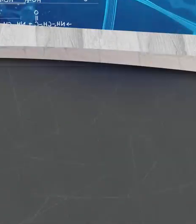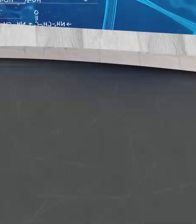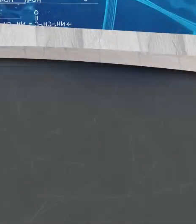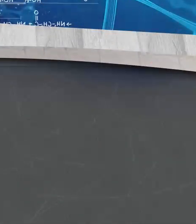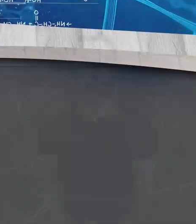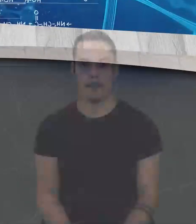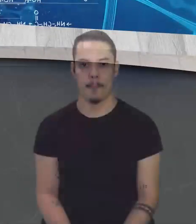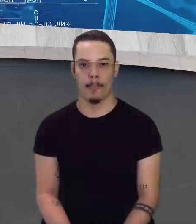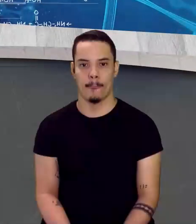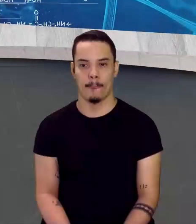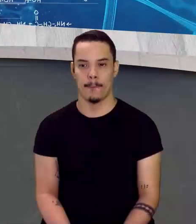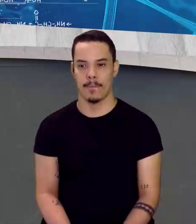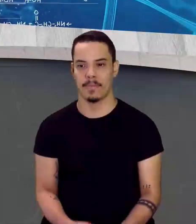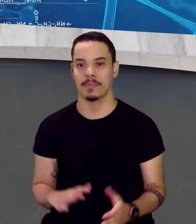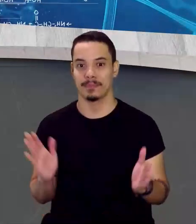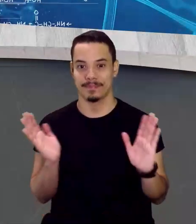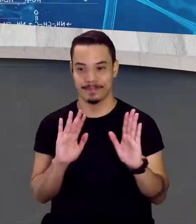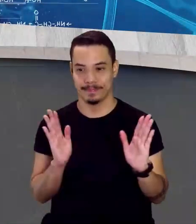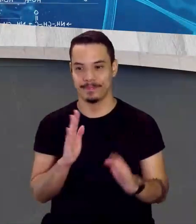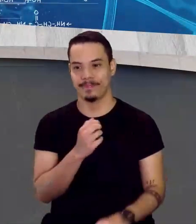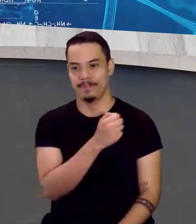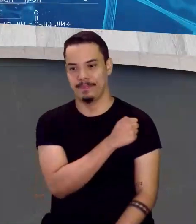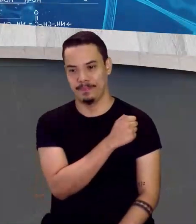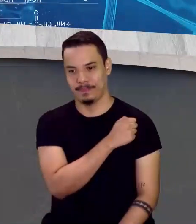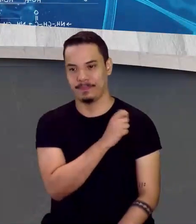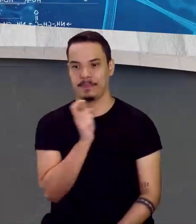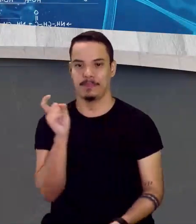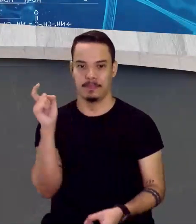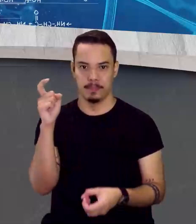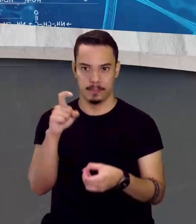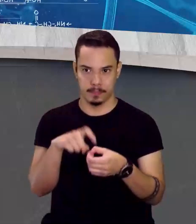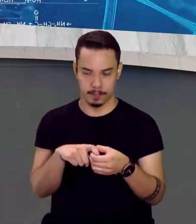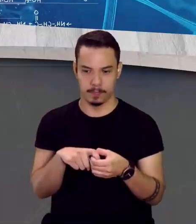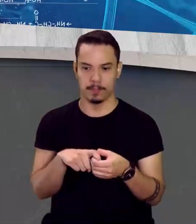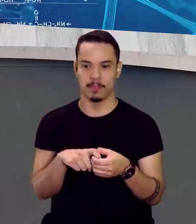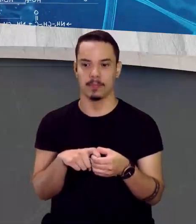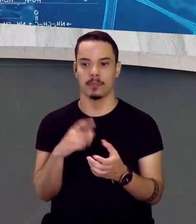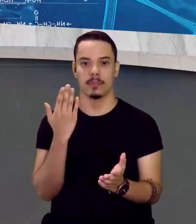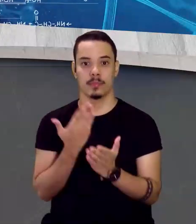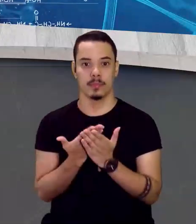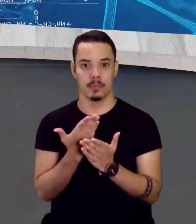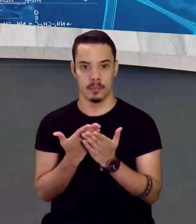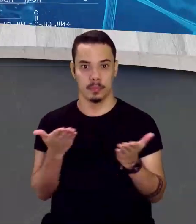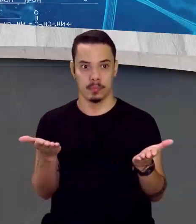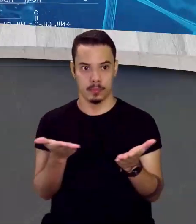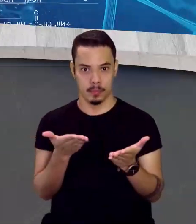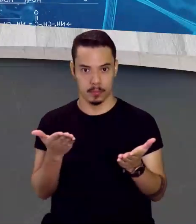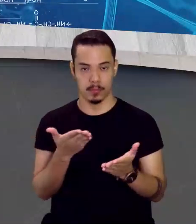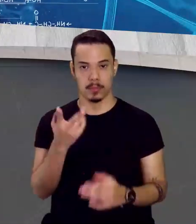E aí, meu caro aluno, olha aqui, estamos de volta, hein? Nessa aula agora para